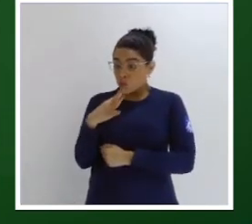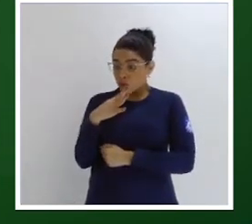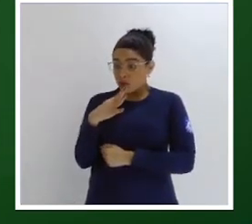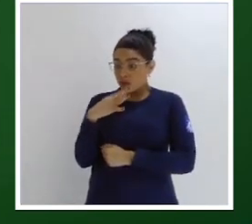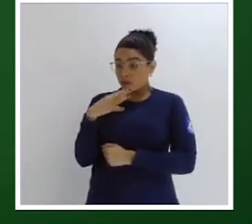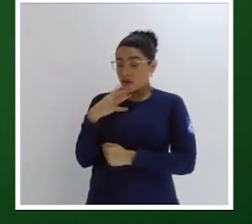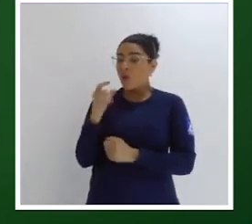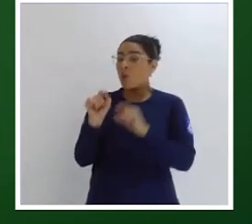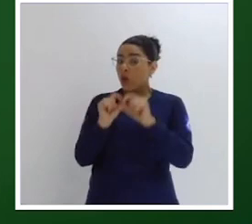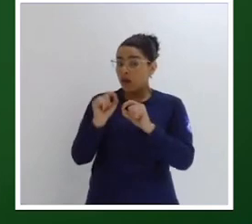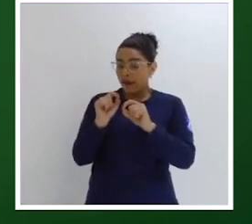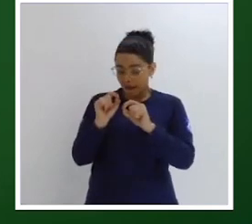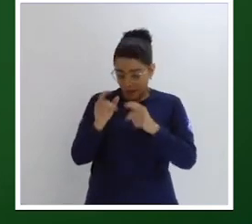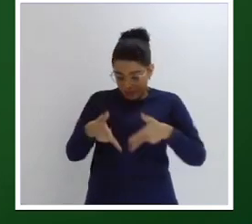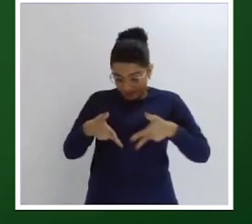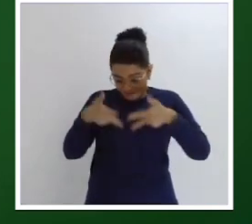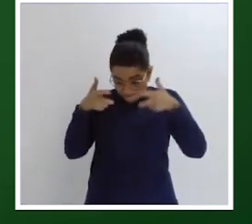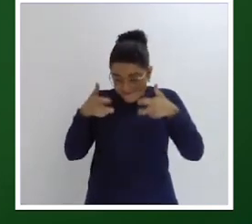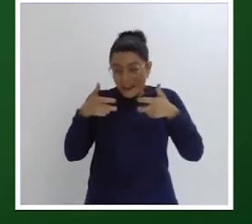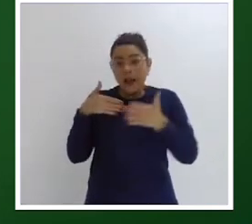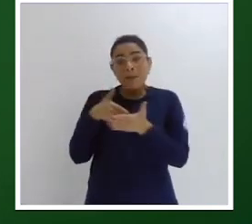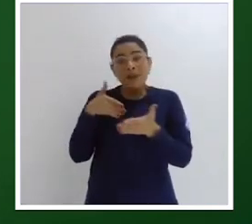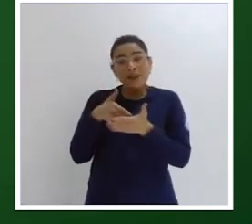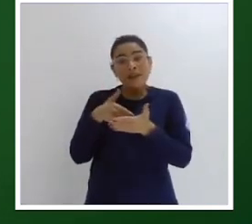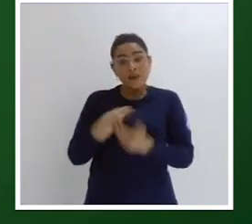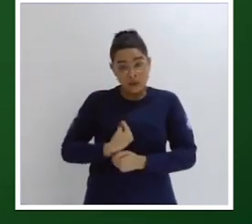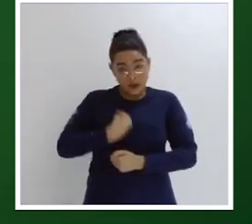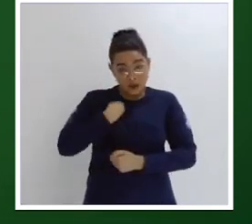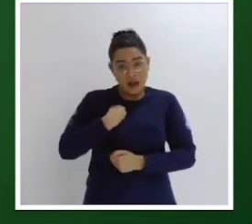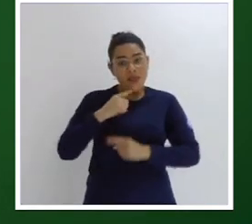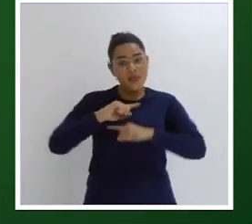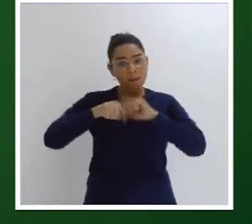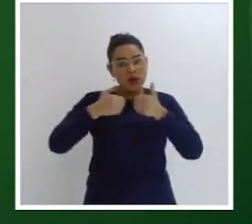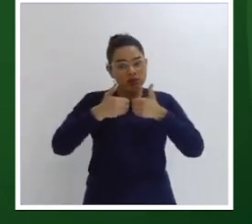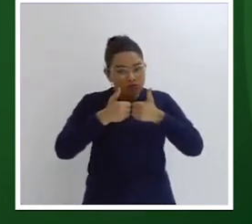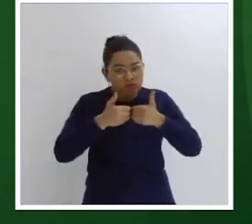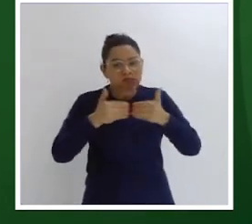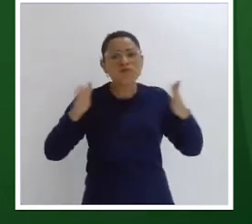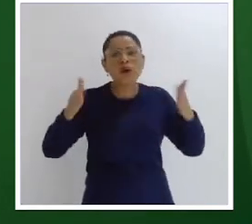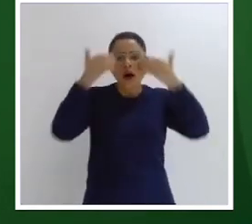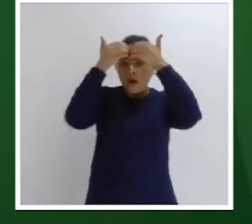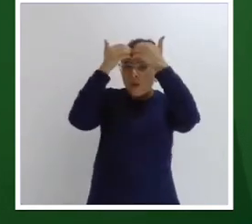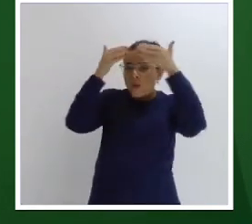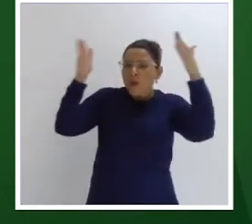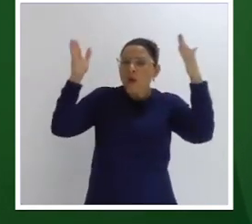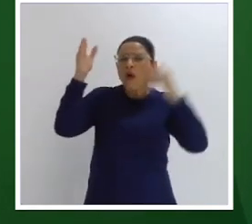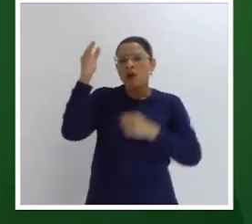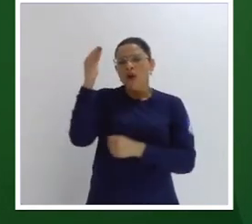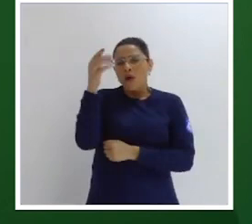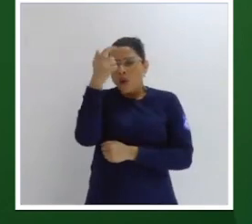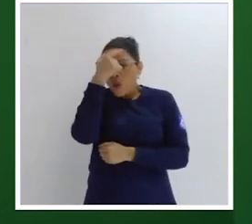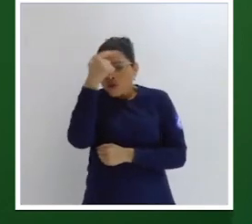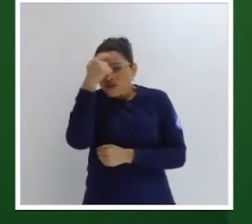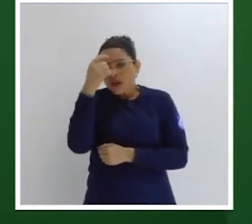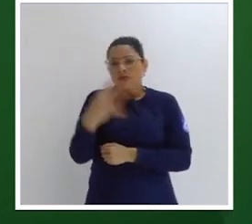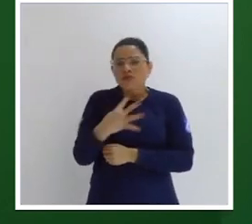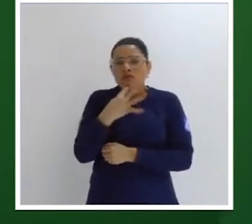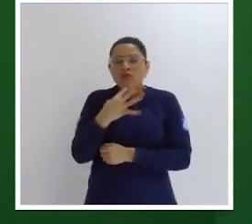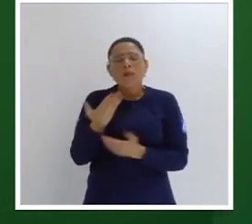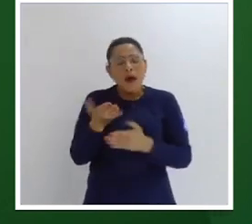eles tinham ou que tem de alimentação ou não e ampliar essa consciência do conhecimento para poder